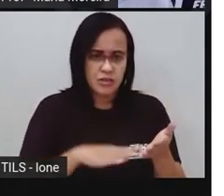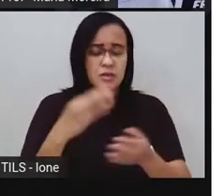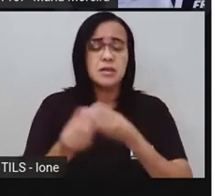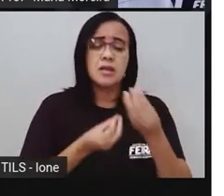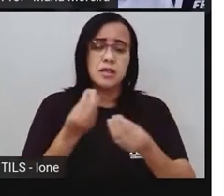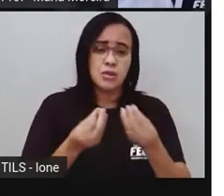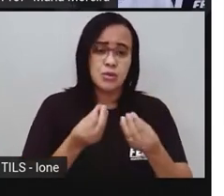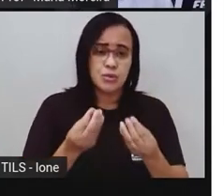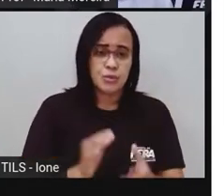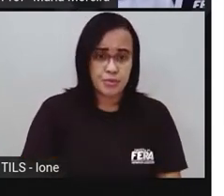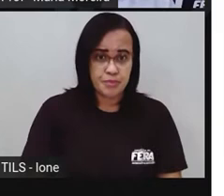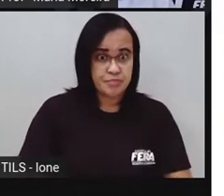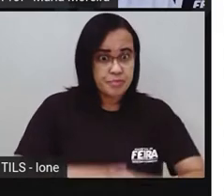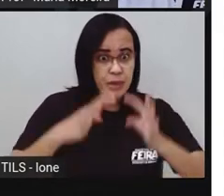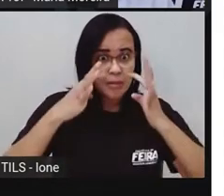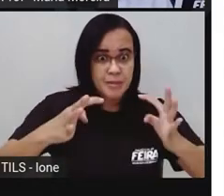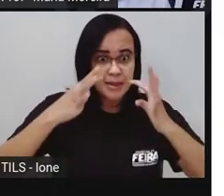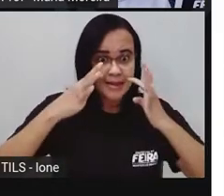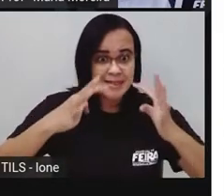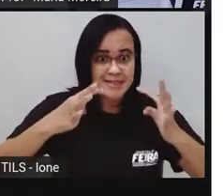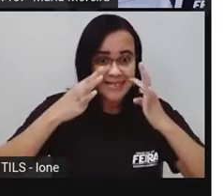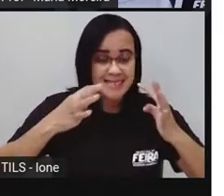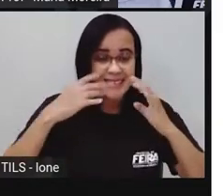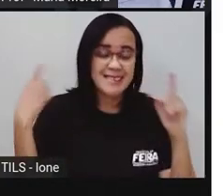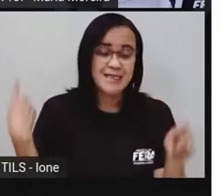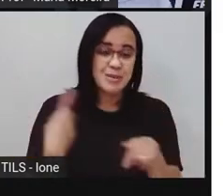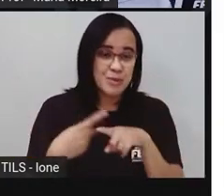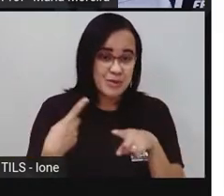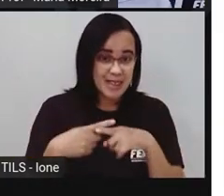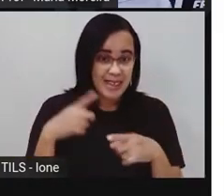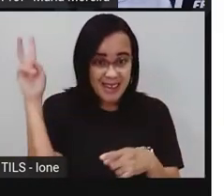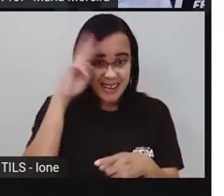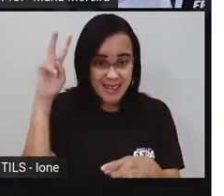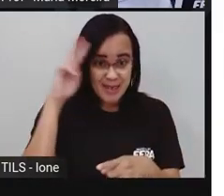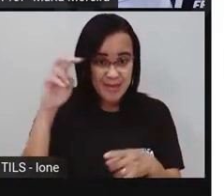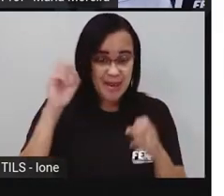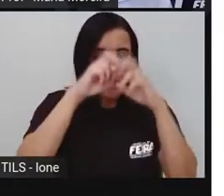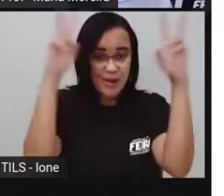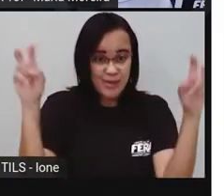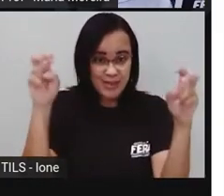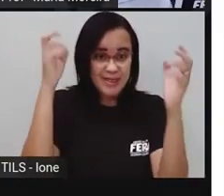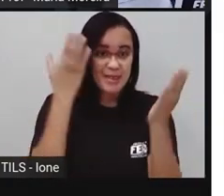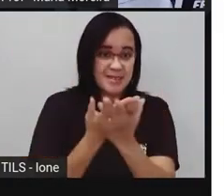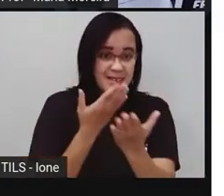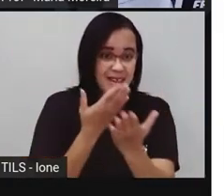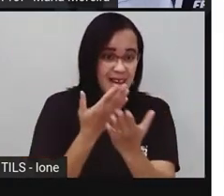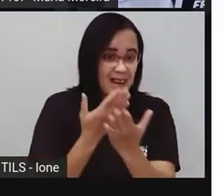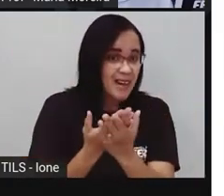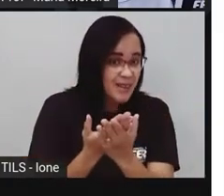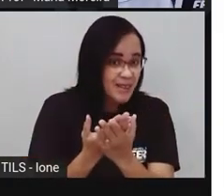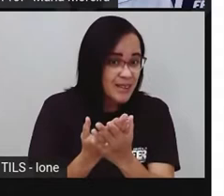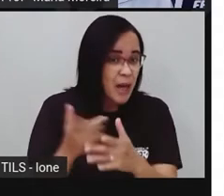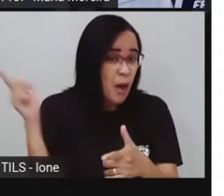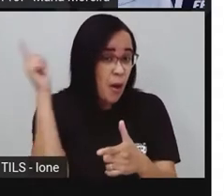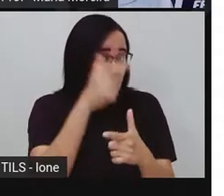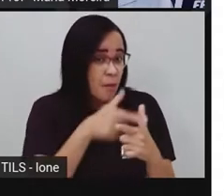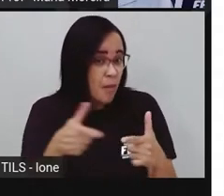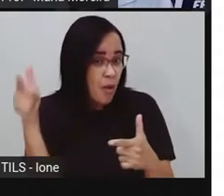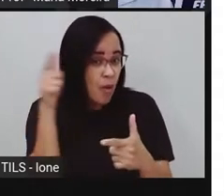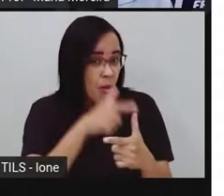mas fiquem atentos que não tema lá da nossa ao da nossa aula a profe falou que era o que ó